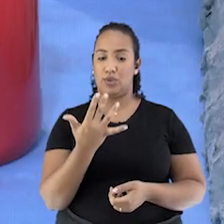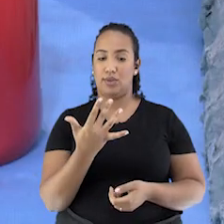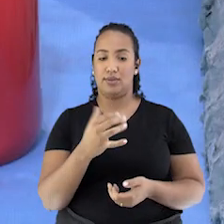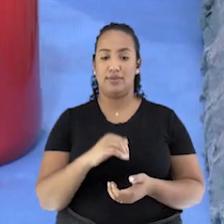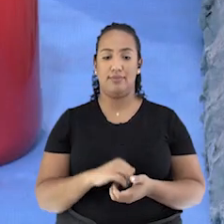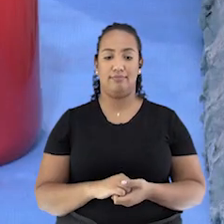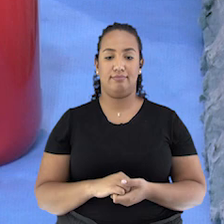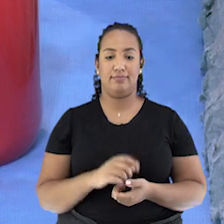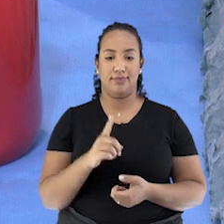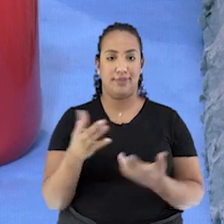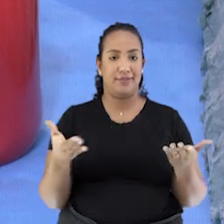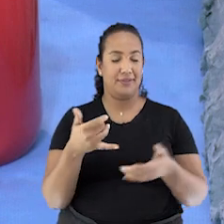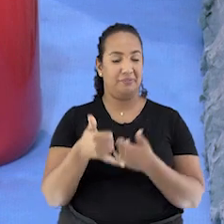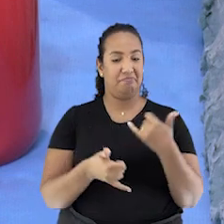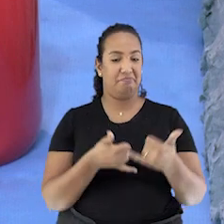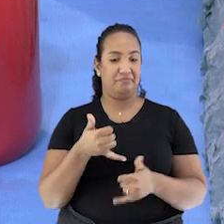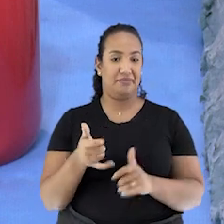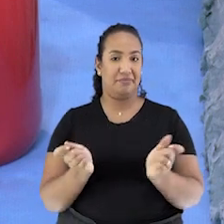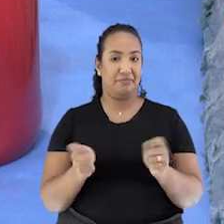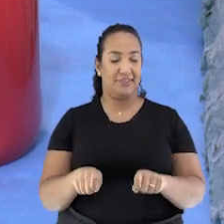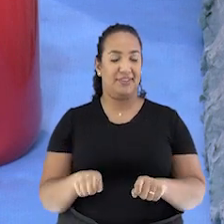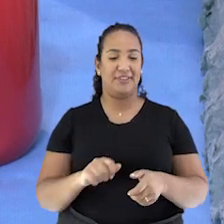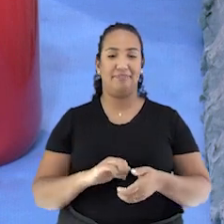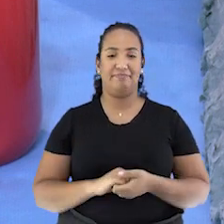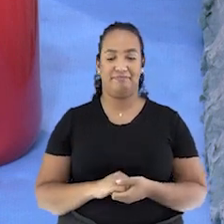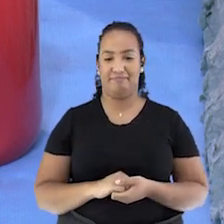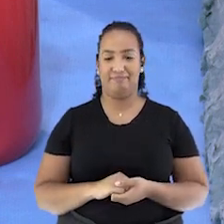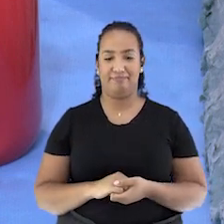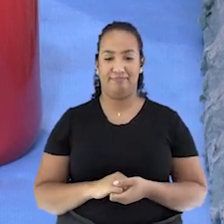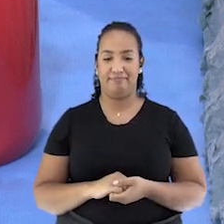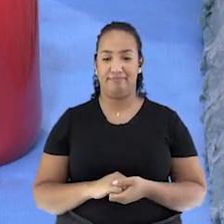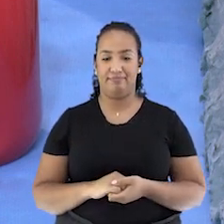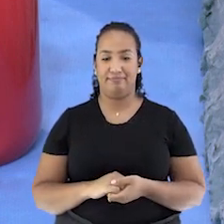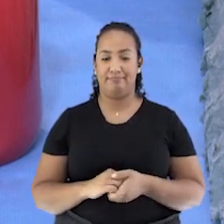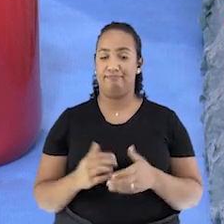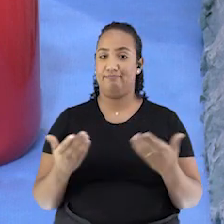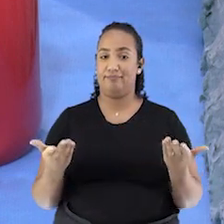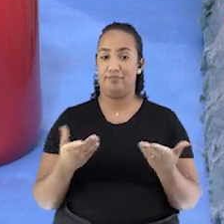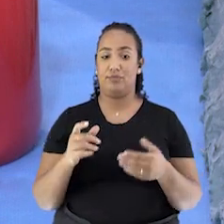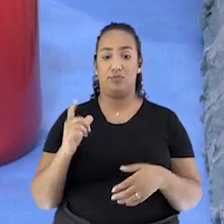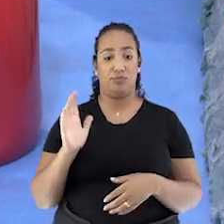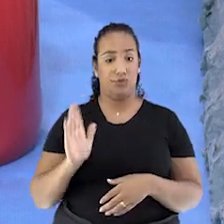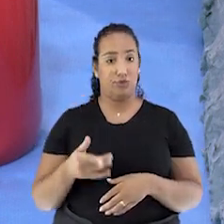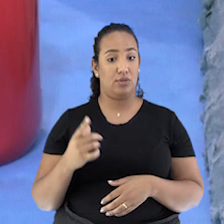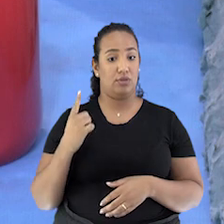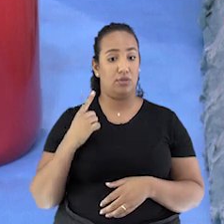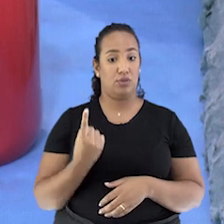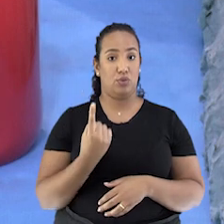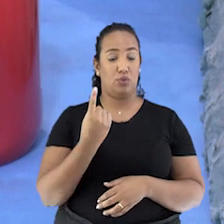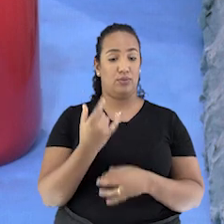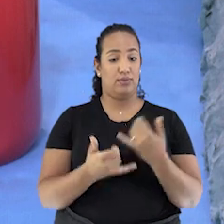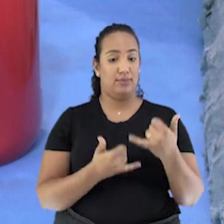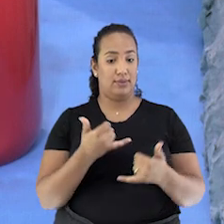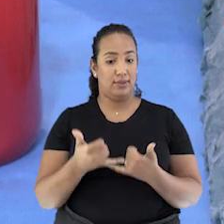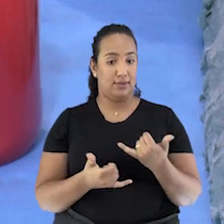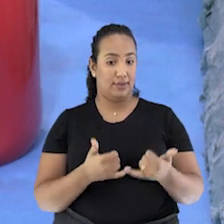Aqui o nosso dado já está pronto. Temos as 6 cores e é só você